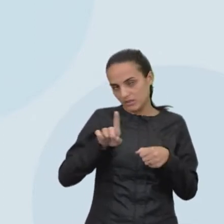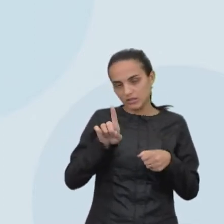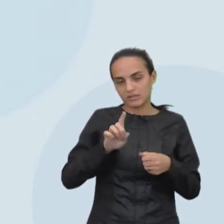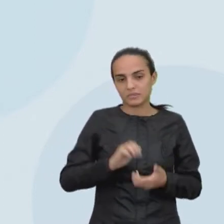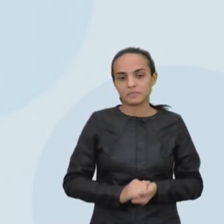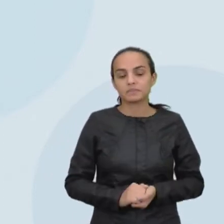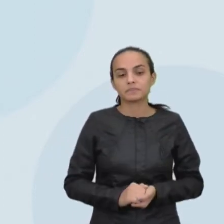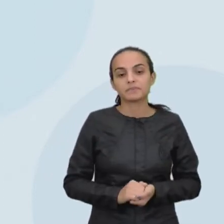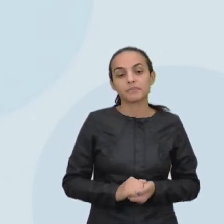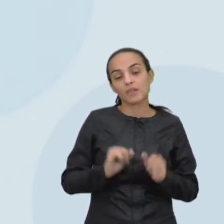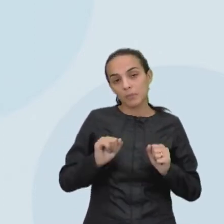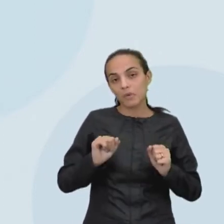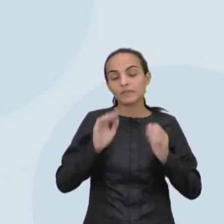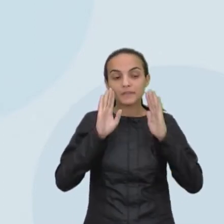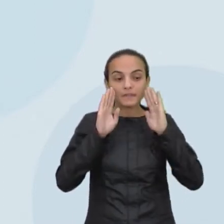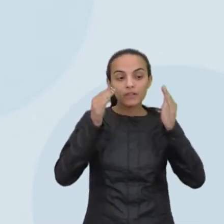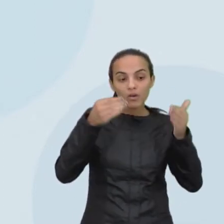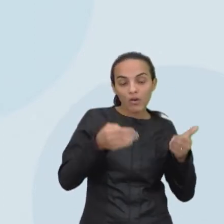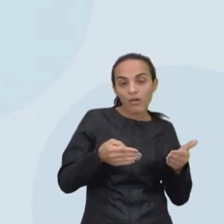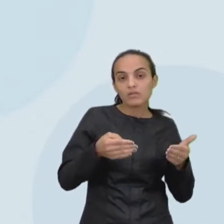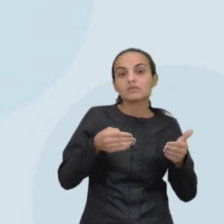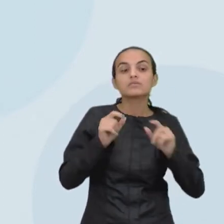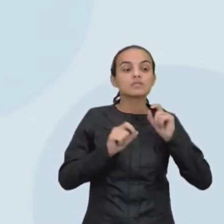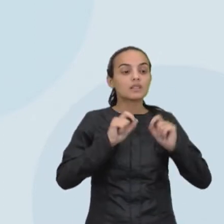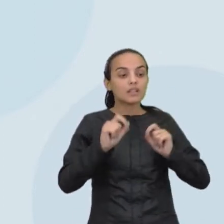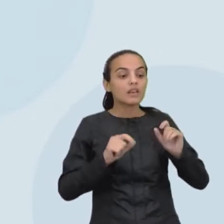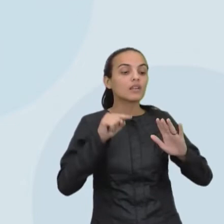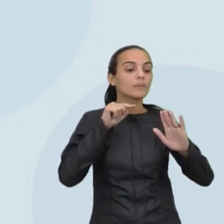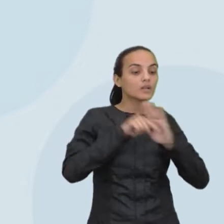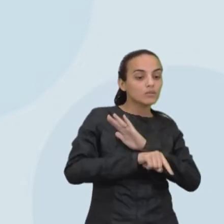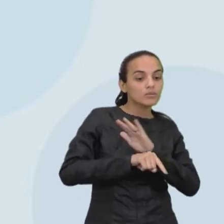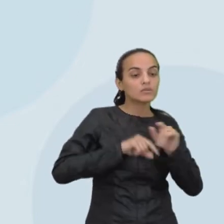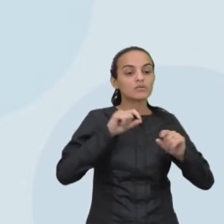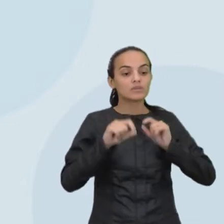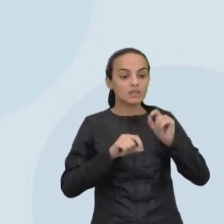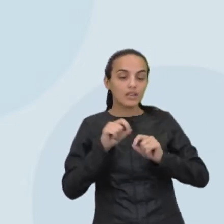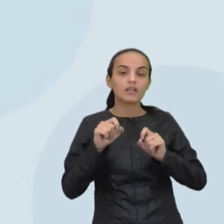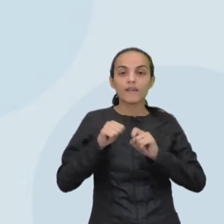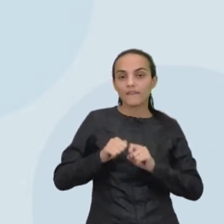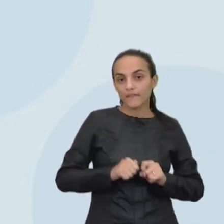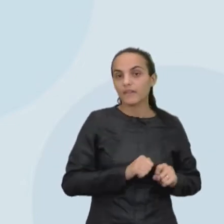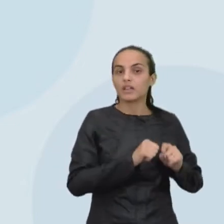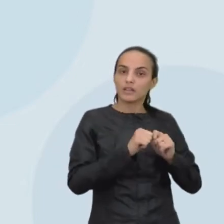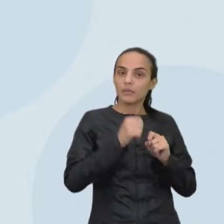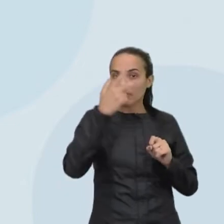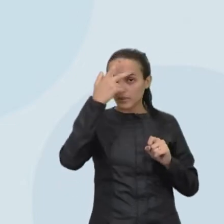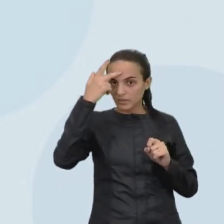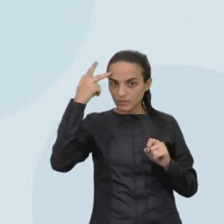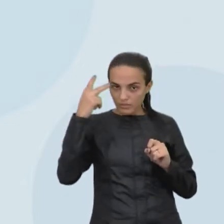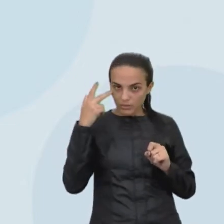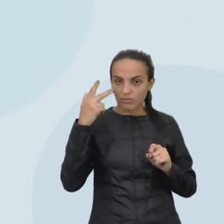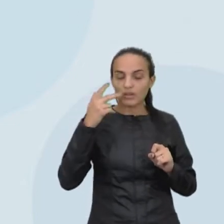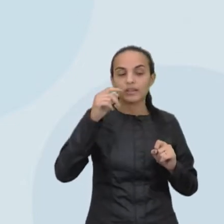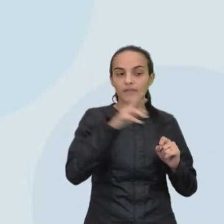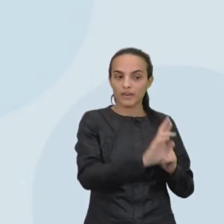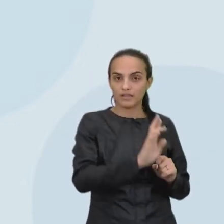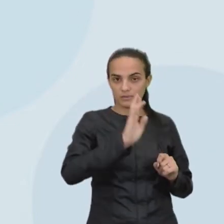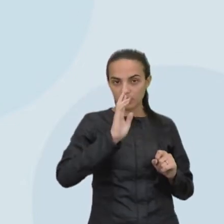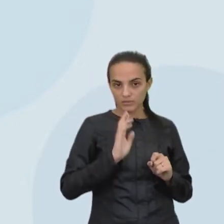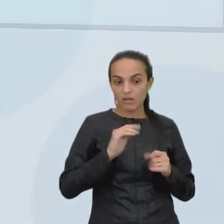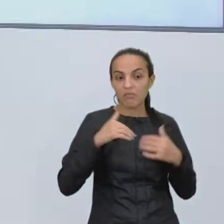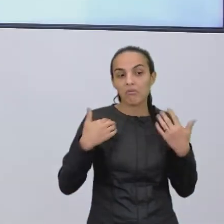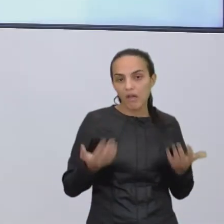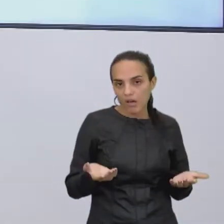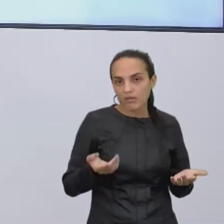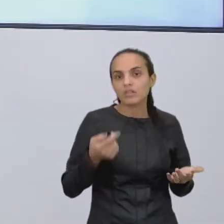ok? Depende do foco, depende do direcionamento da pergunta que vai ser feita para a pessoa que vai responder. Então,